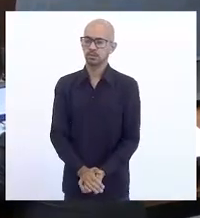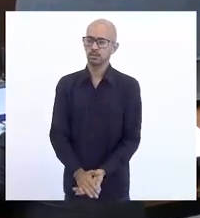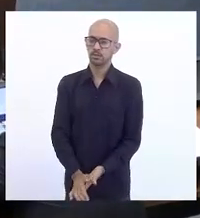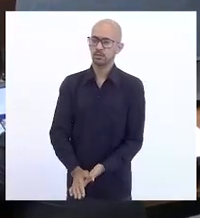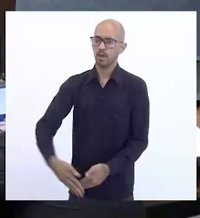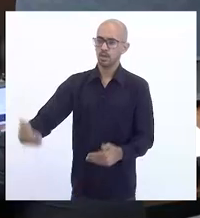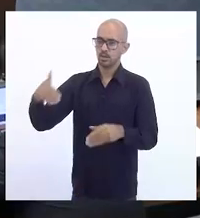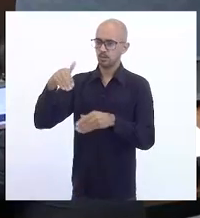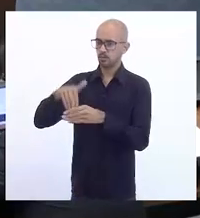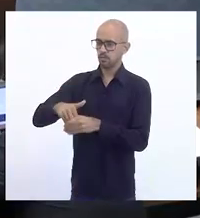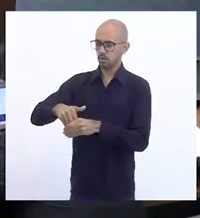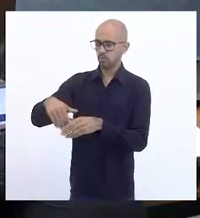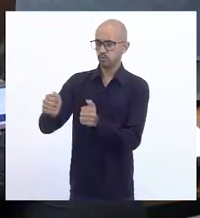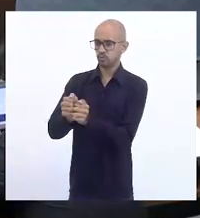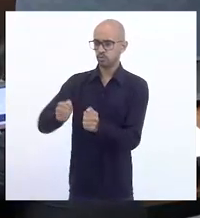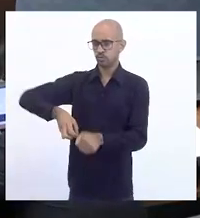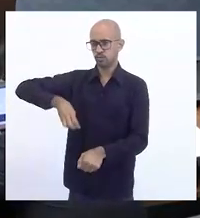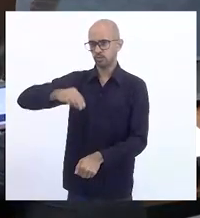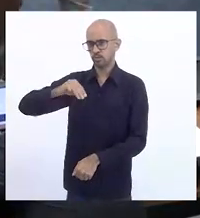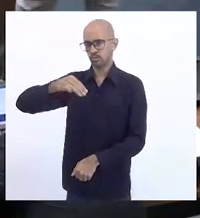Voto com o relator.